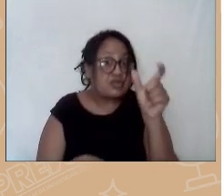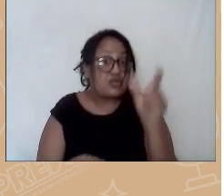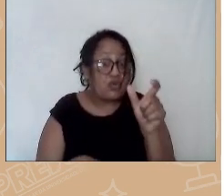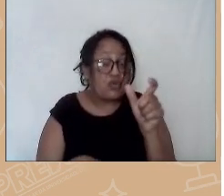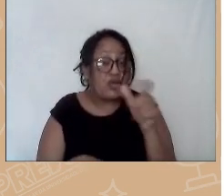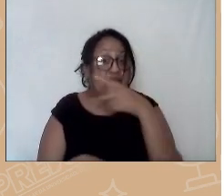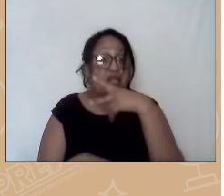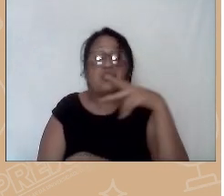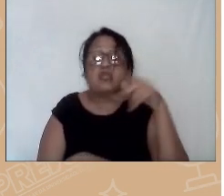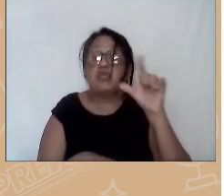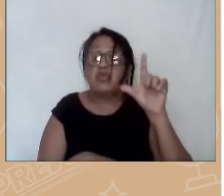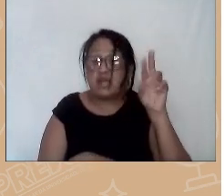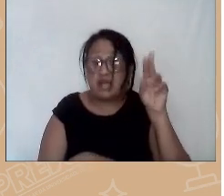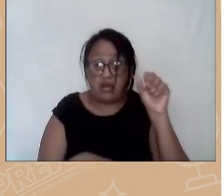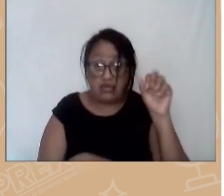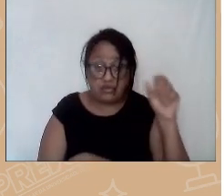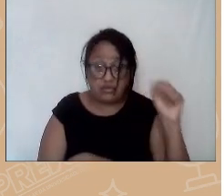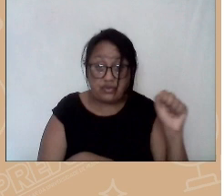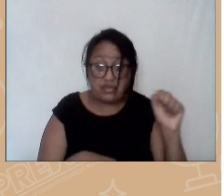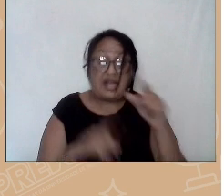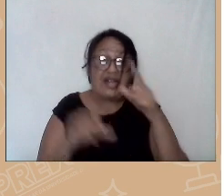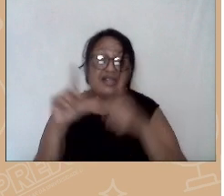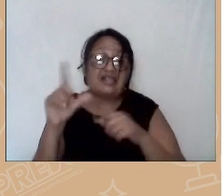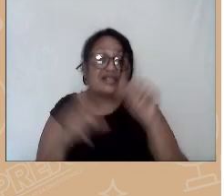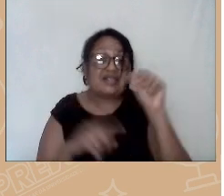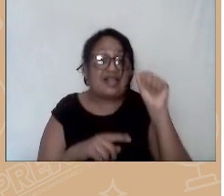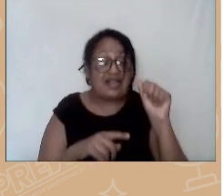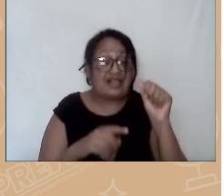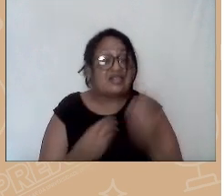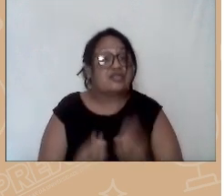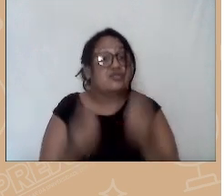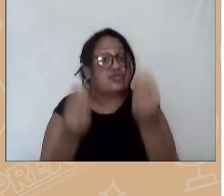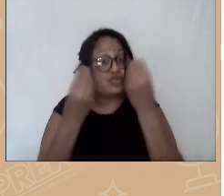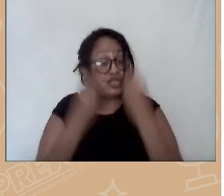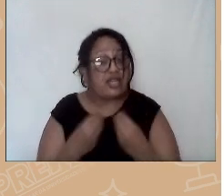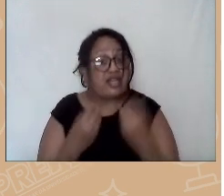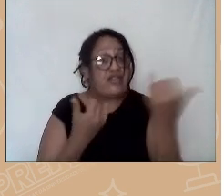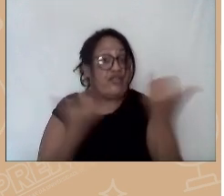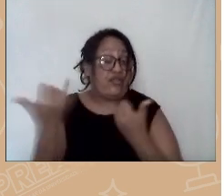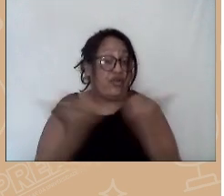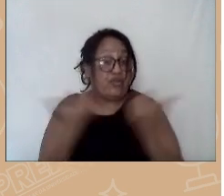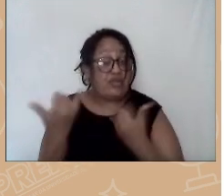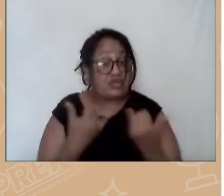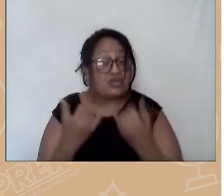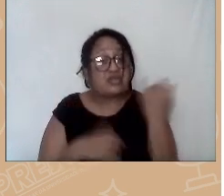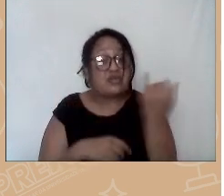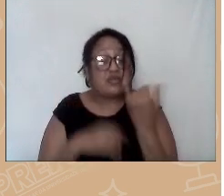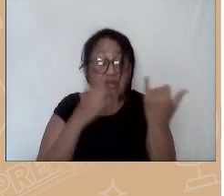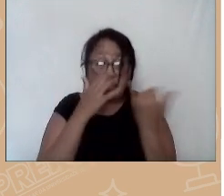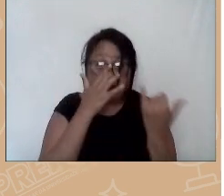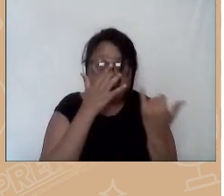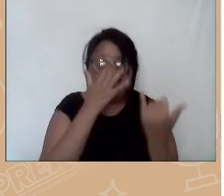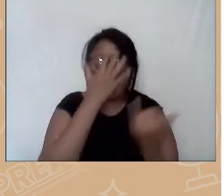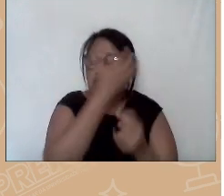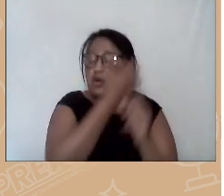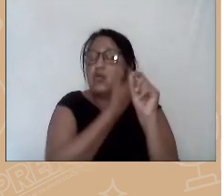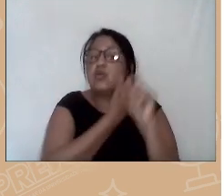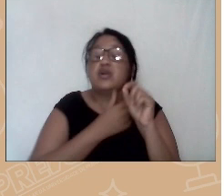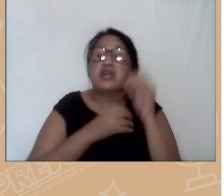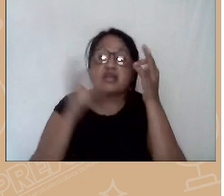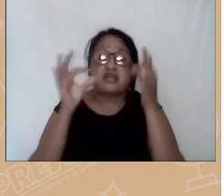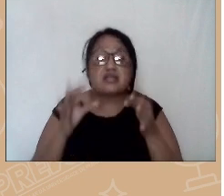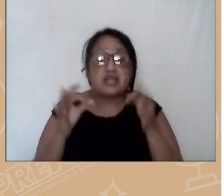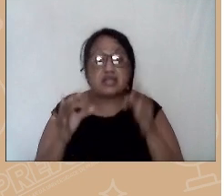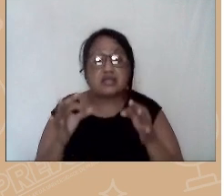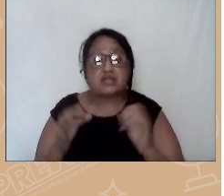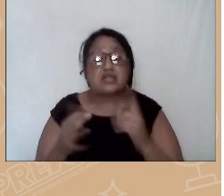letra A ela nos fornece algumas informações importantes como o fato de Gregório fazer poesia sacra o que é correto o fato